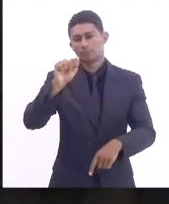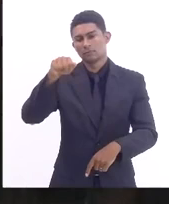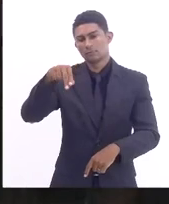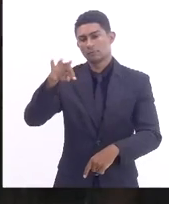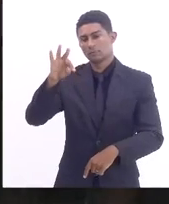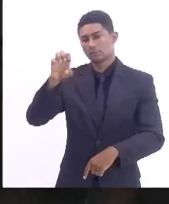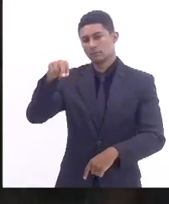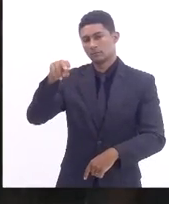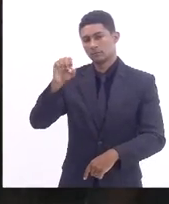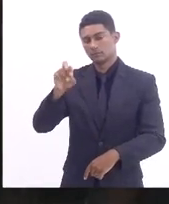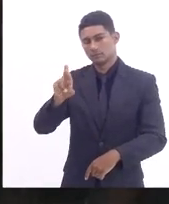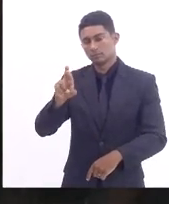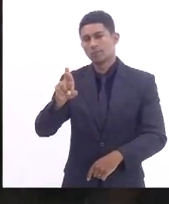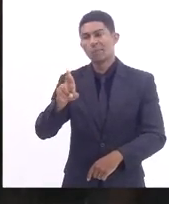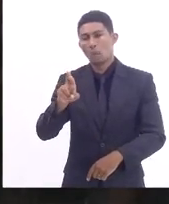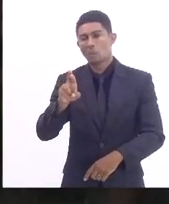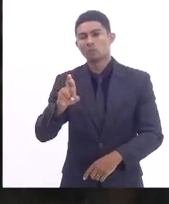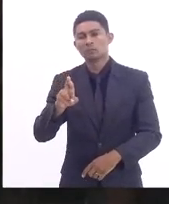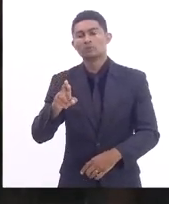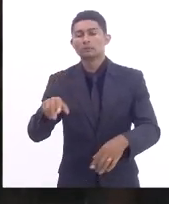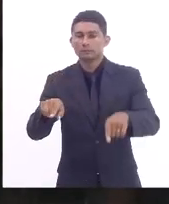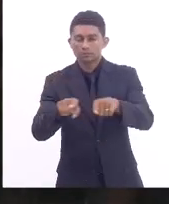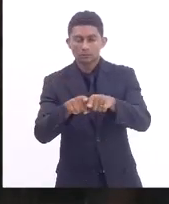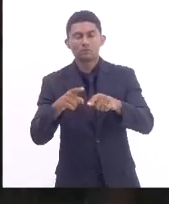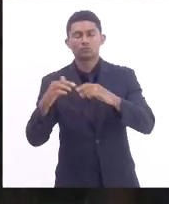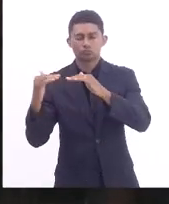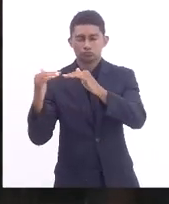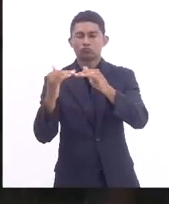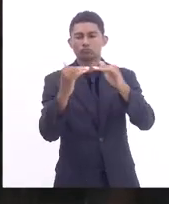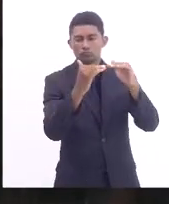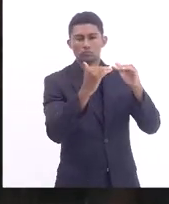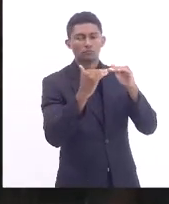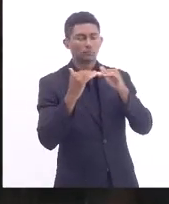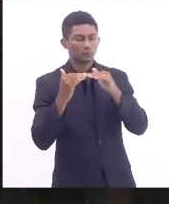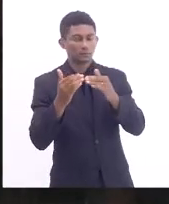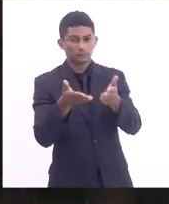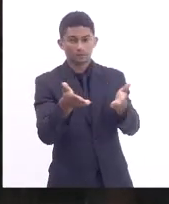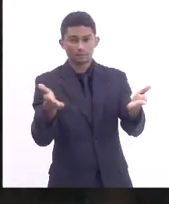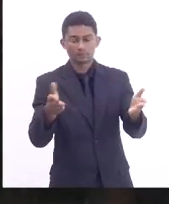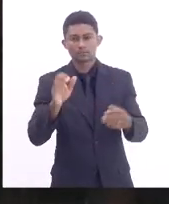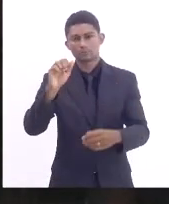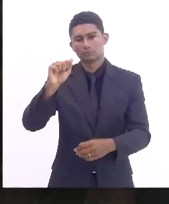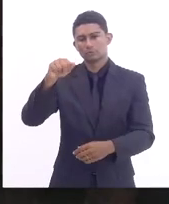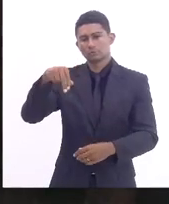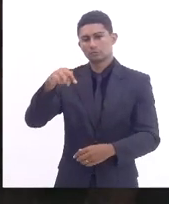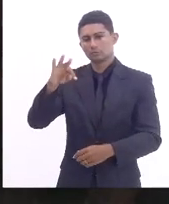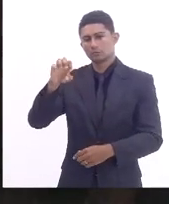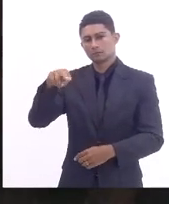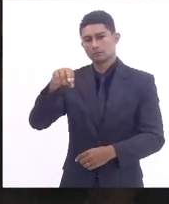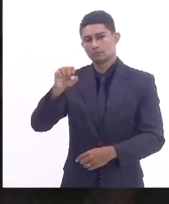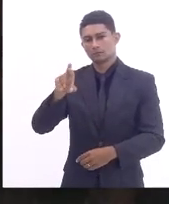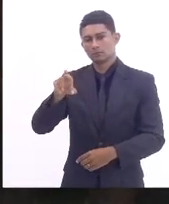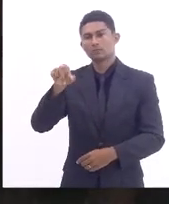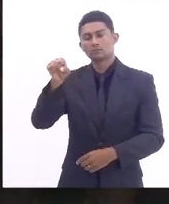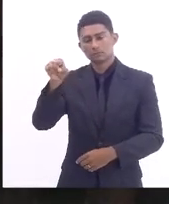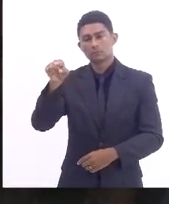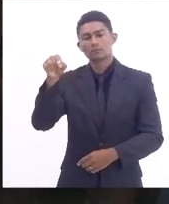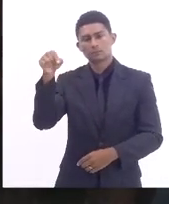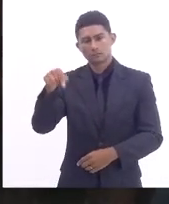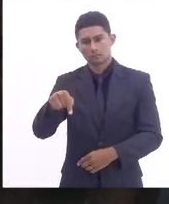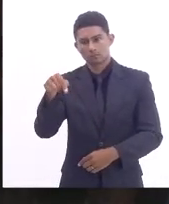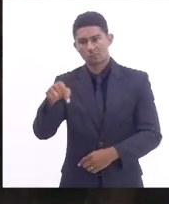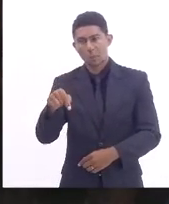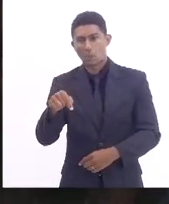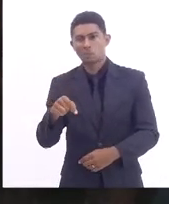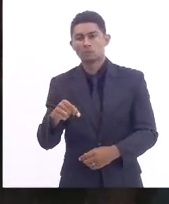baixo e o que foi falado aqui por várias pessoas o Antenor teve aqui bastante tempo em alguns